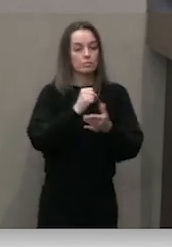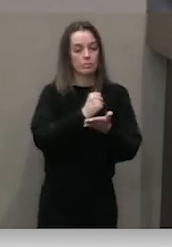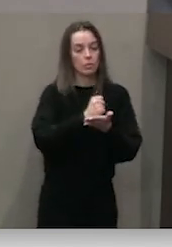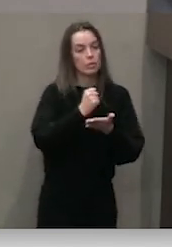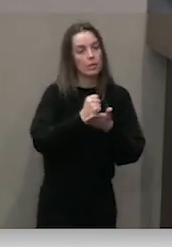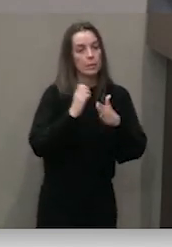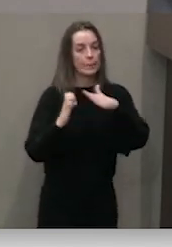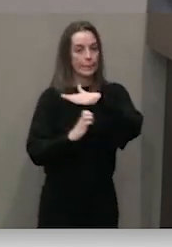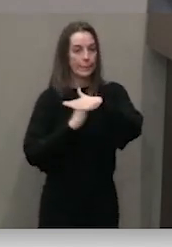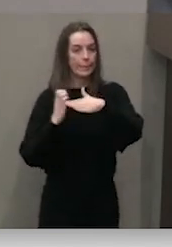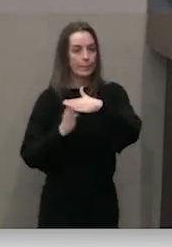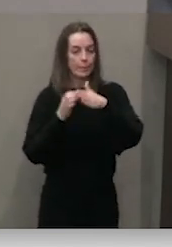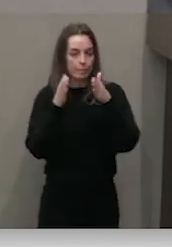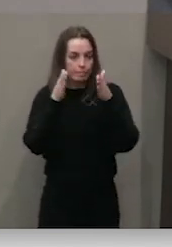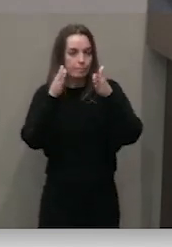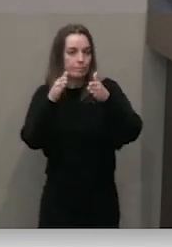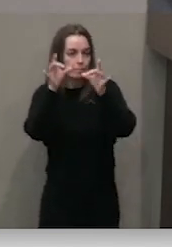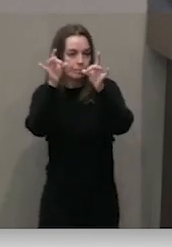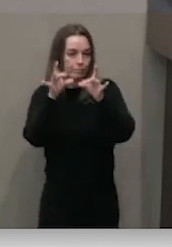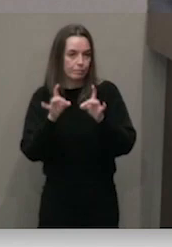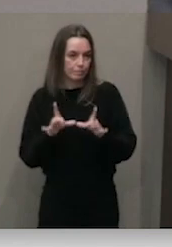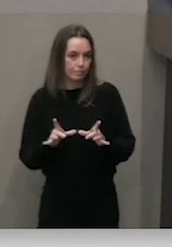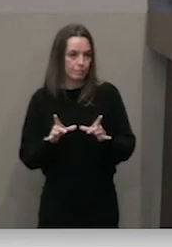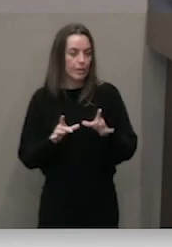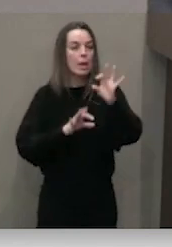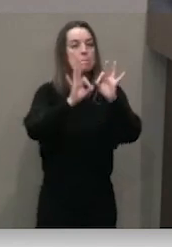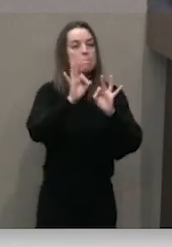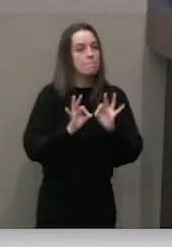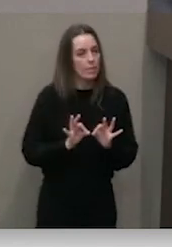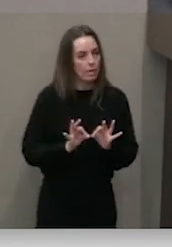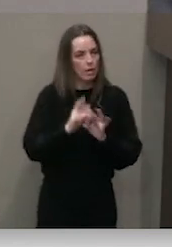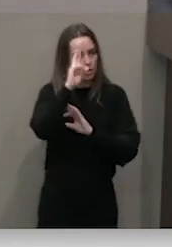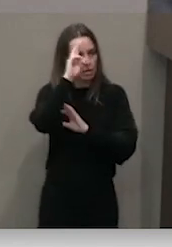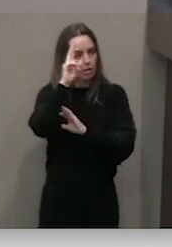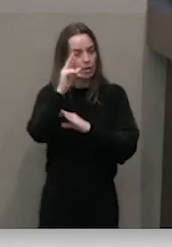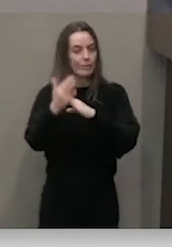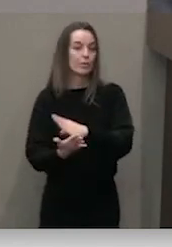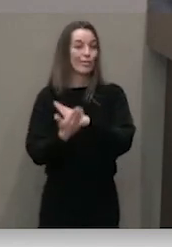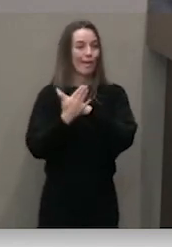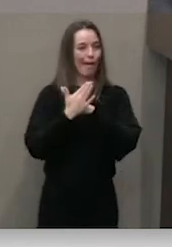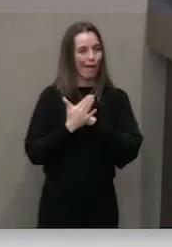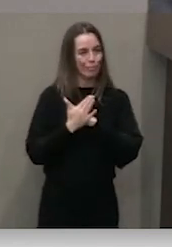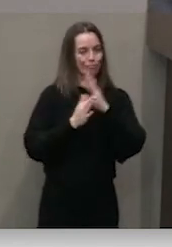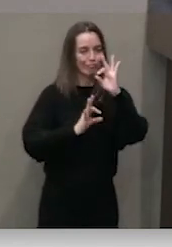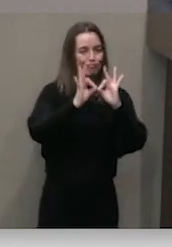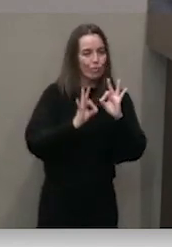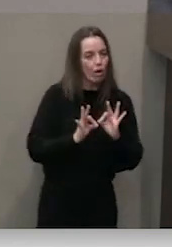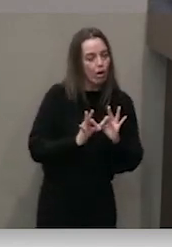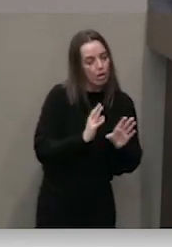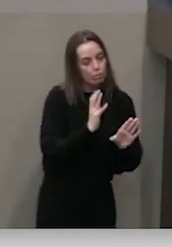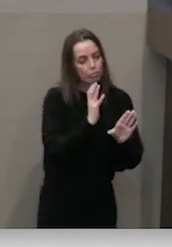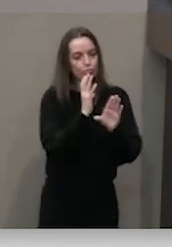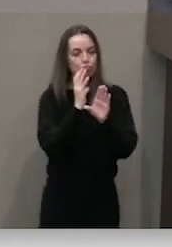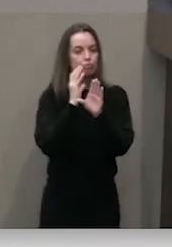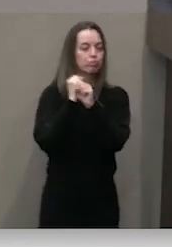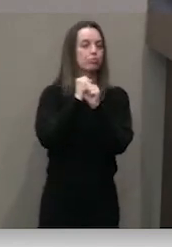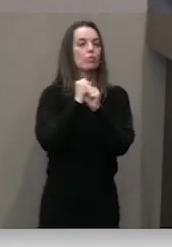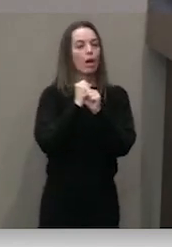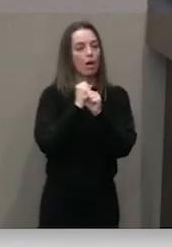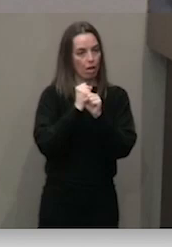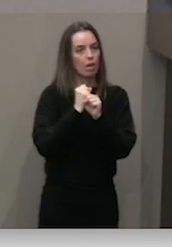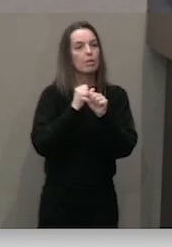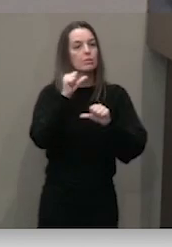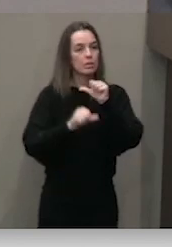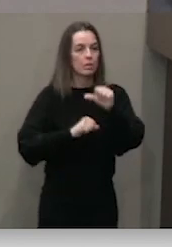de uma empresa especializada em plano diretor para nos ajudar a compilar tudo isso e transformar isso